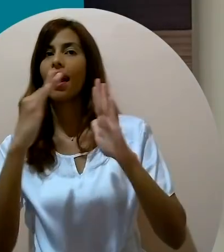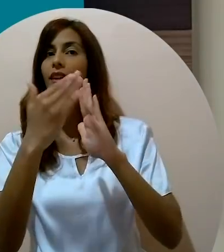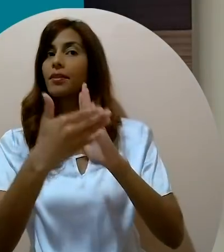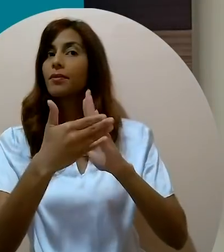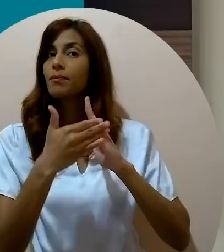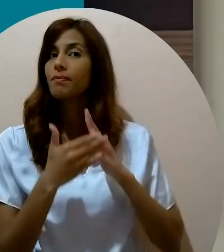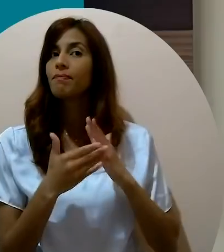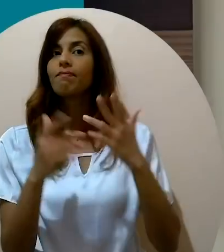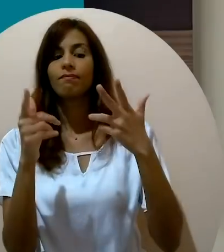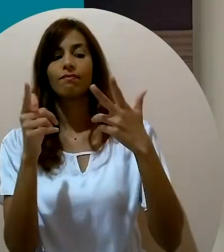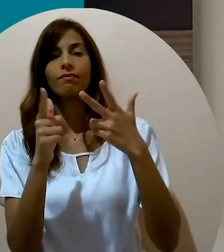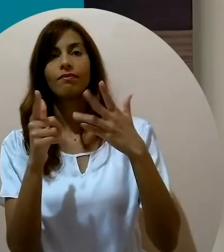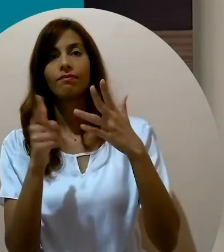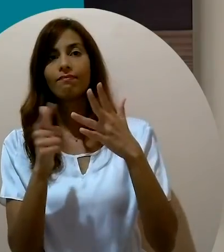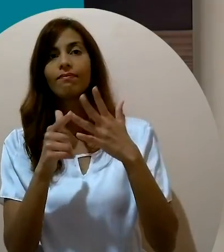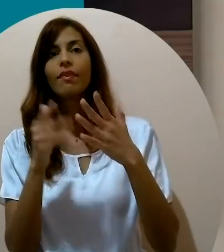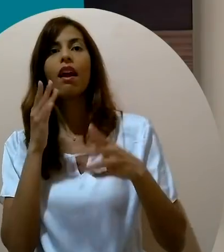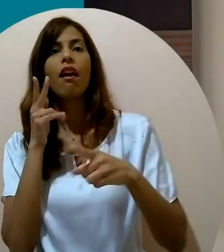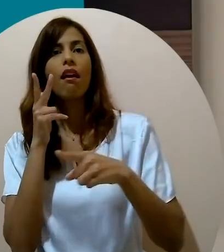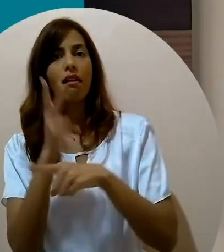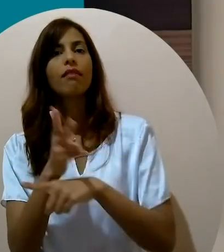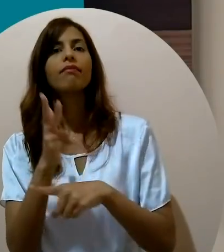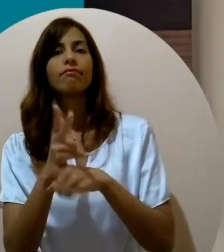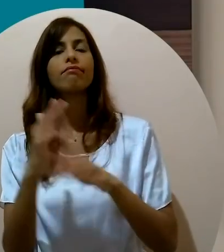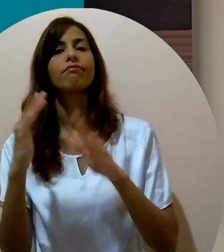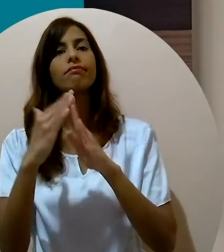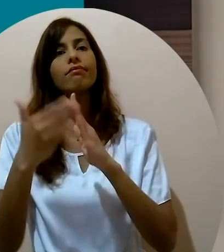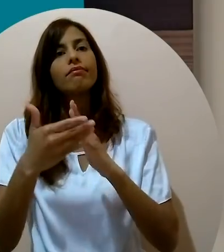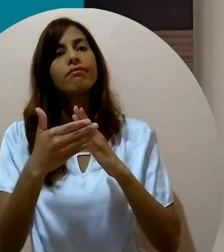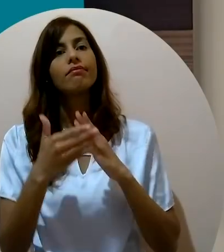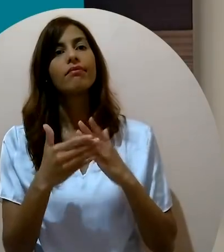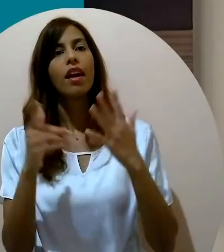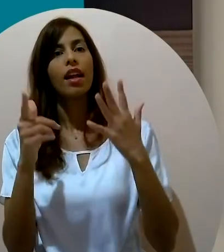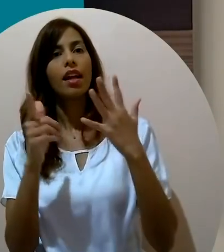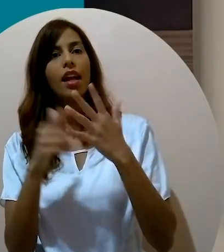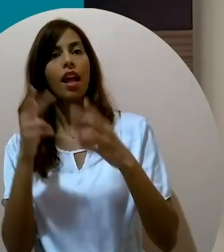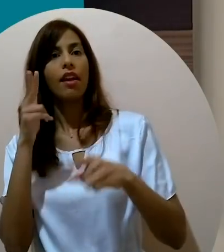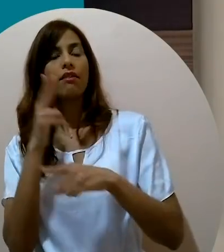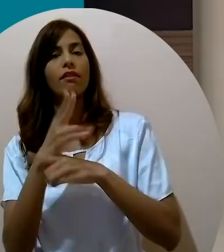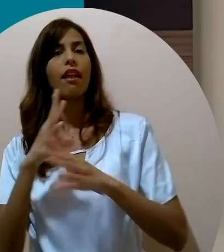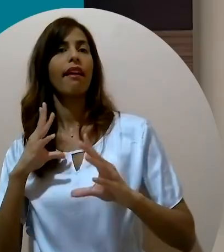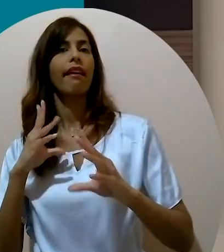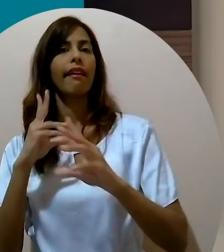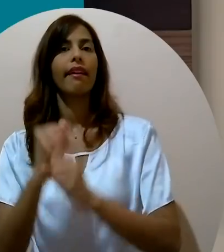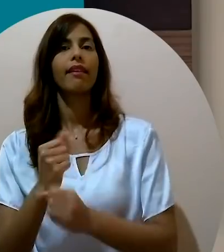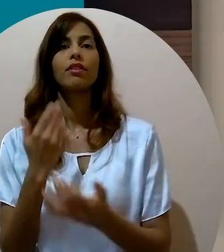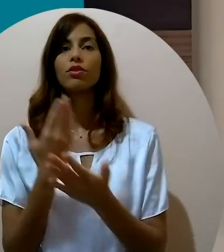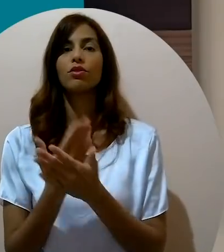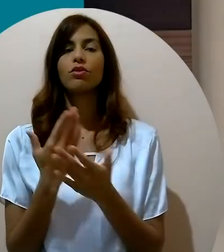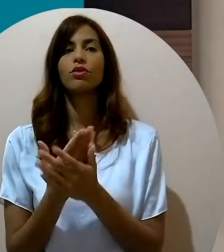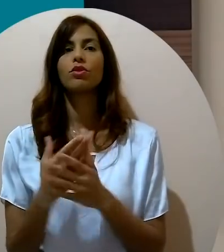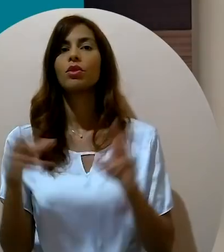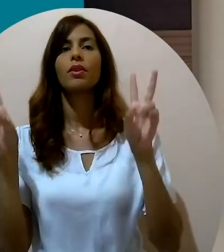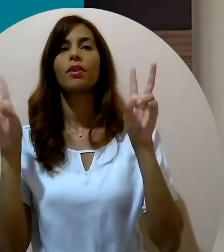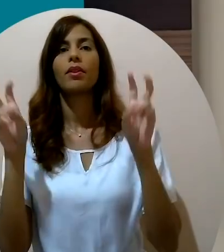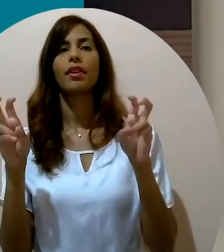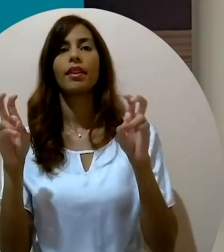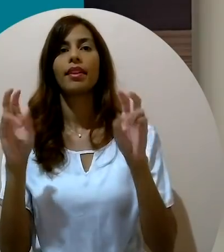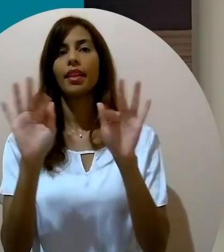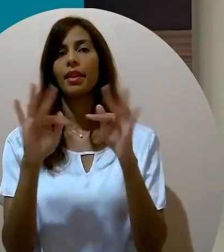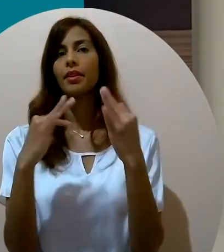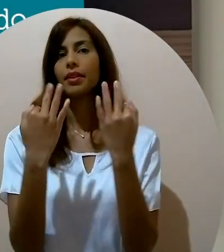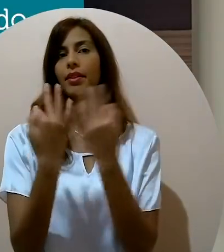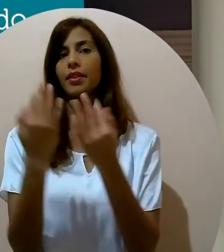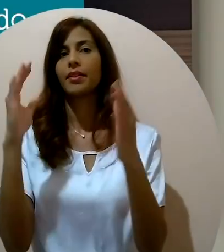meditações no Evangelho de João, textos sobre a quarentena a partir do livro de Números, vídeos sobre o tema da quarentena